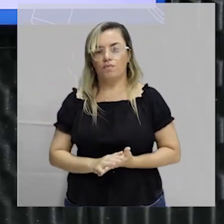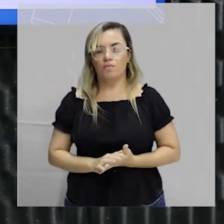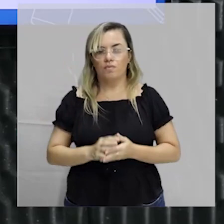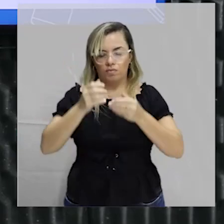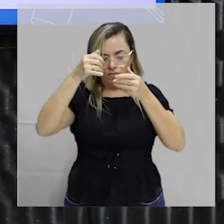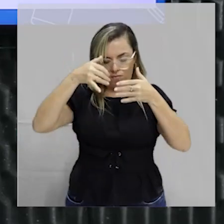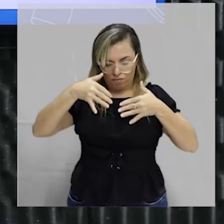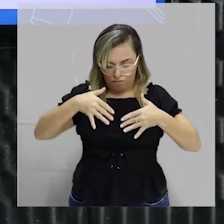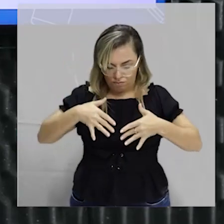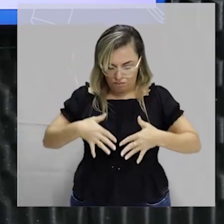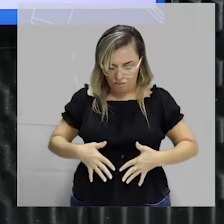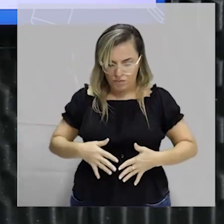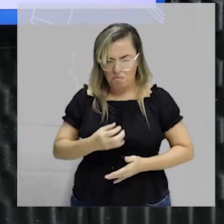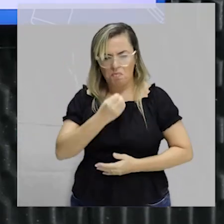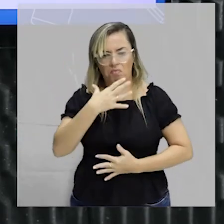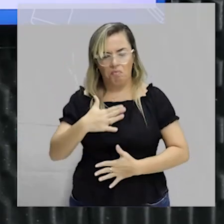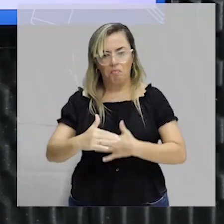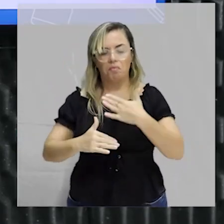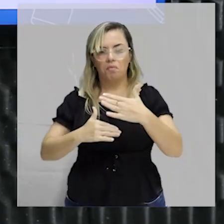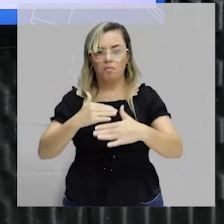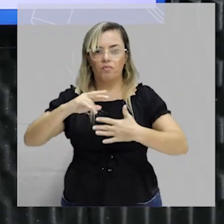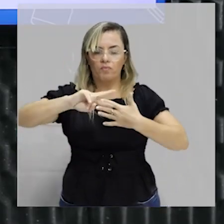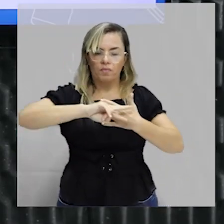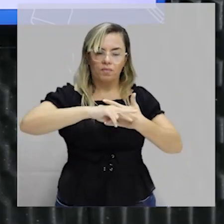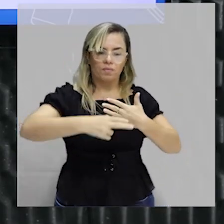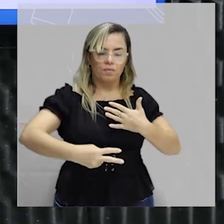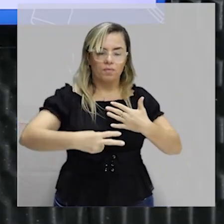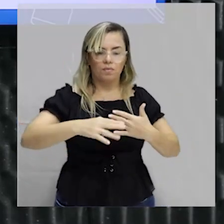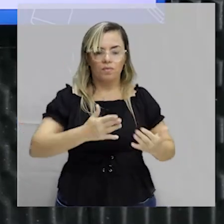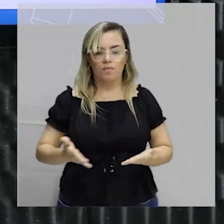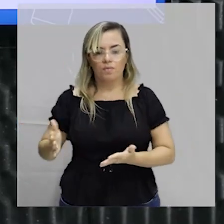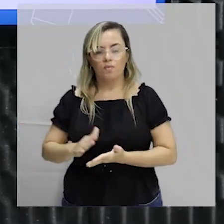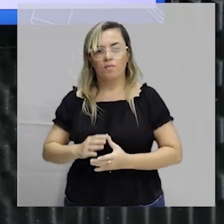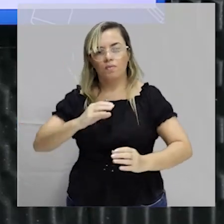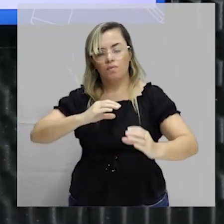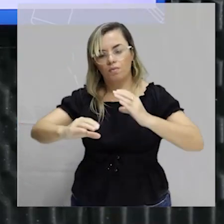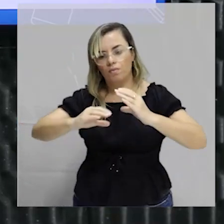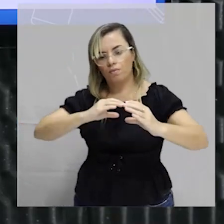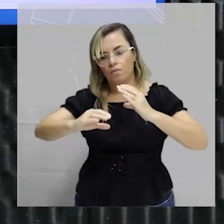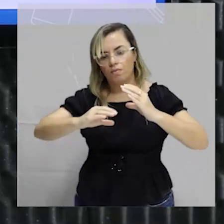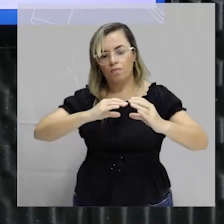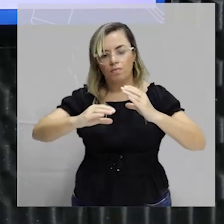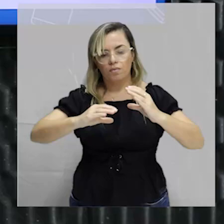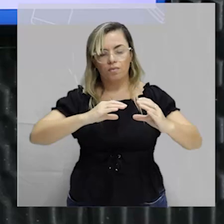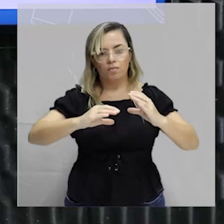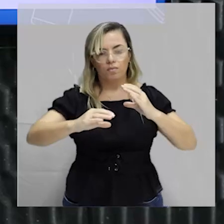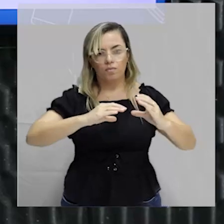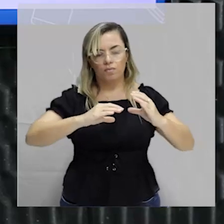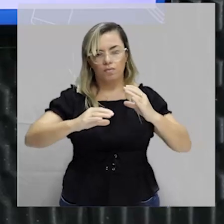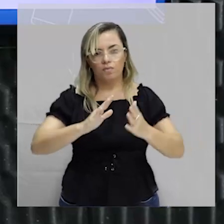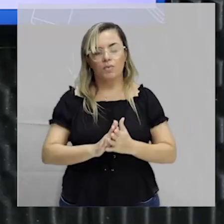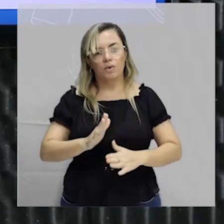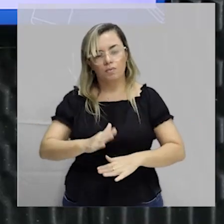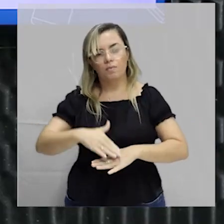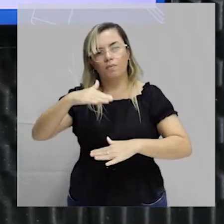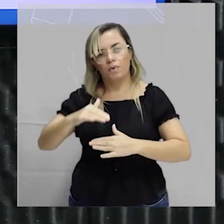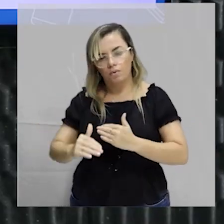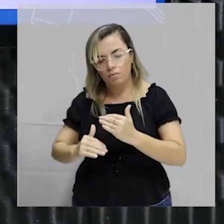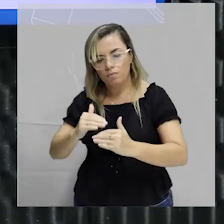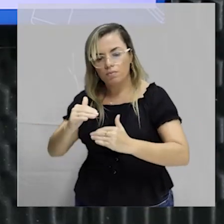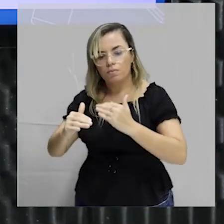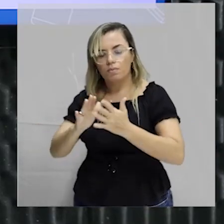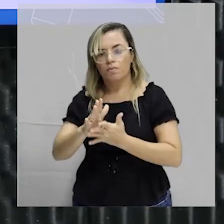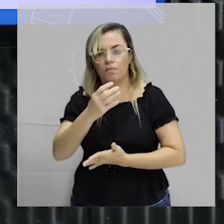bem desenvolvido e, consequentemente, as áreas relacionadas à comunicação, ela vai ser mais desenvolvida. Isso vai